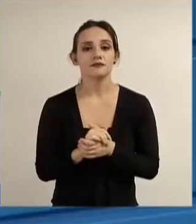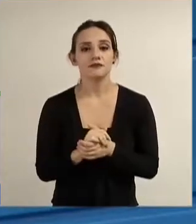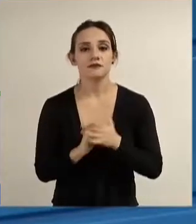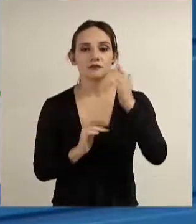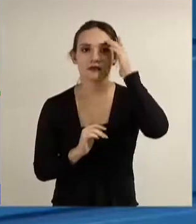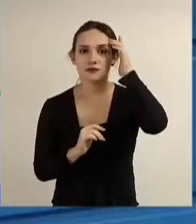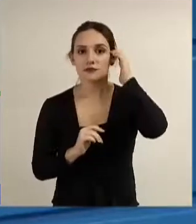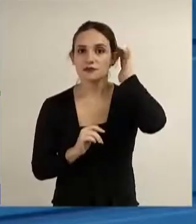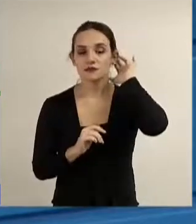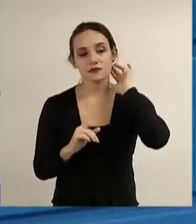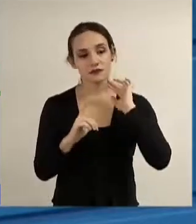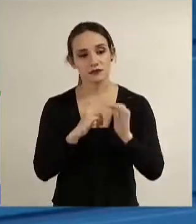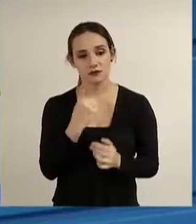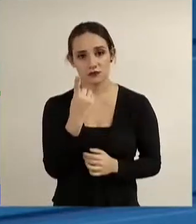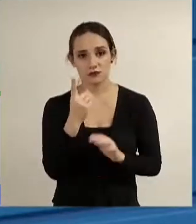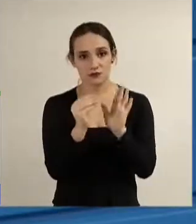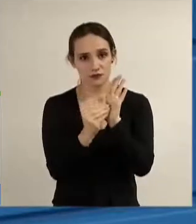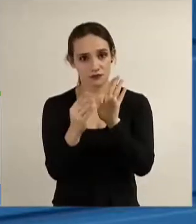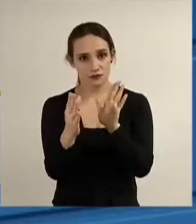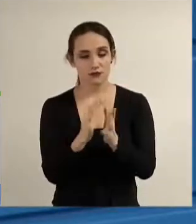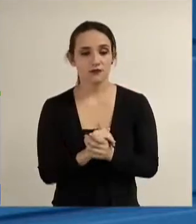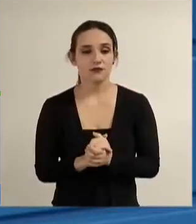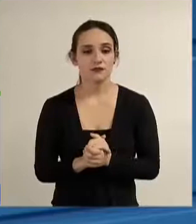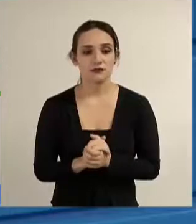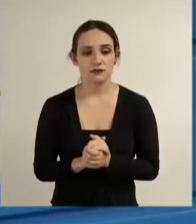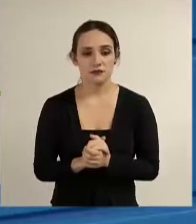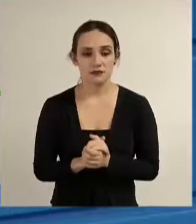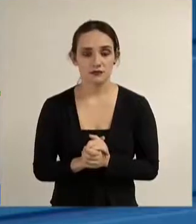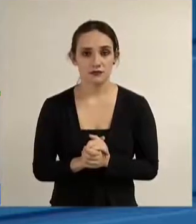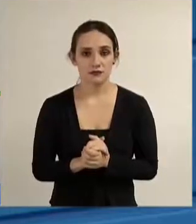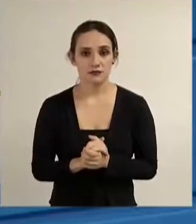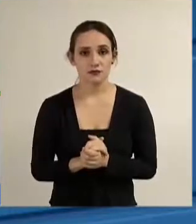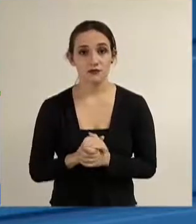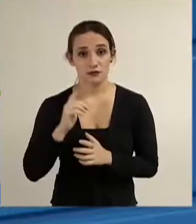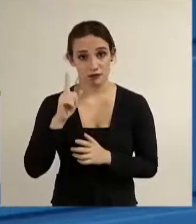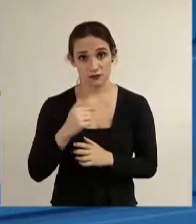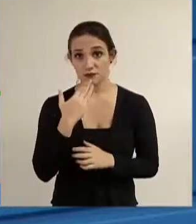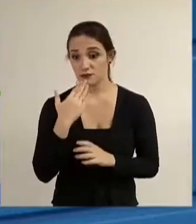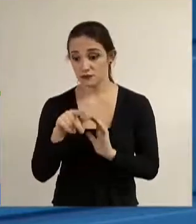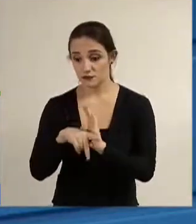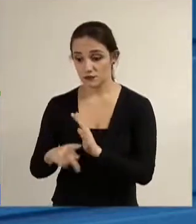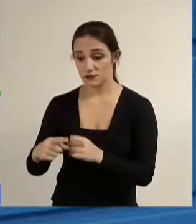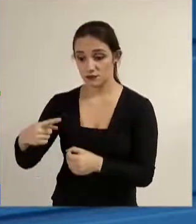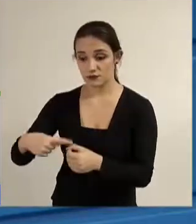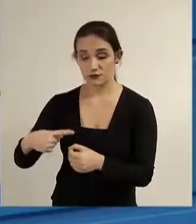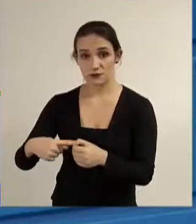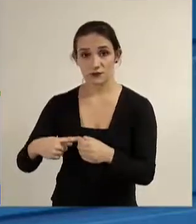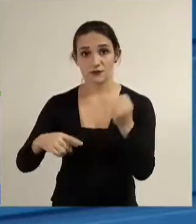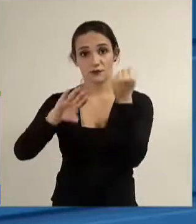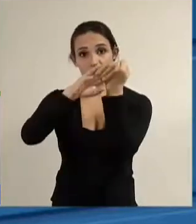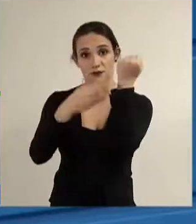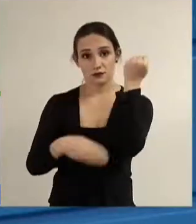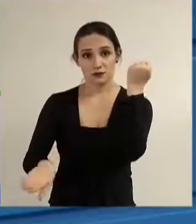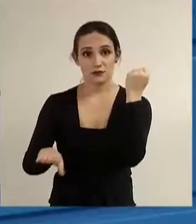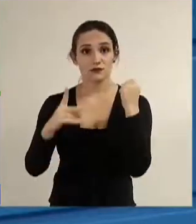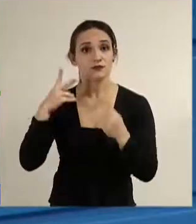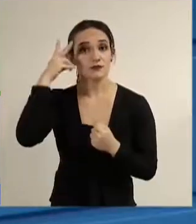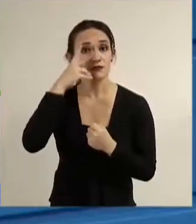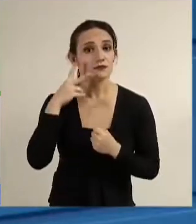Venho trazer uma indicação por solicitação do município de Sonora, vereador Ezequiel.